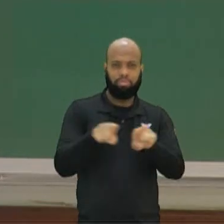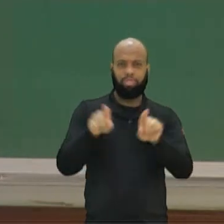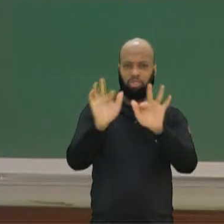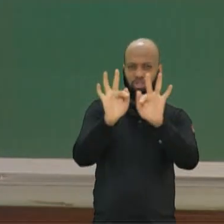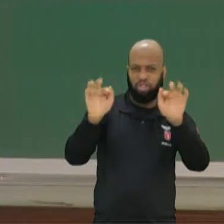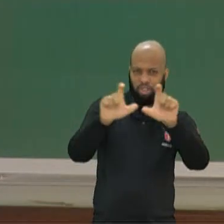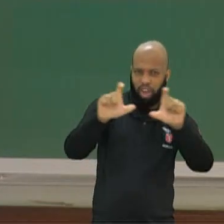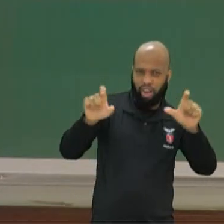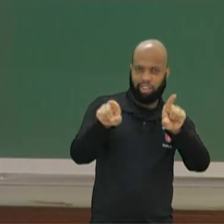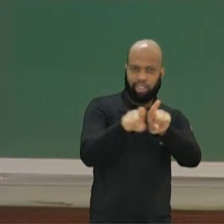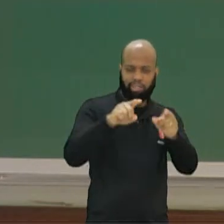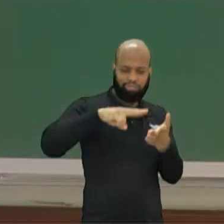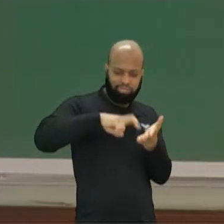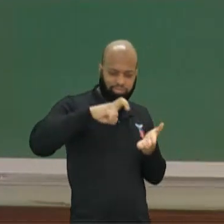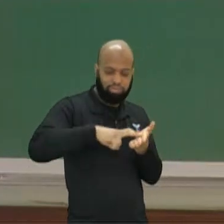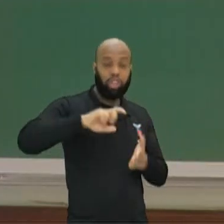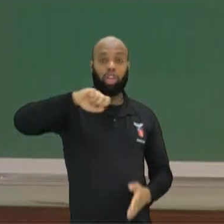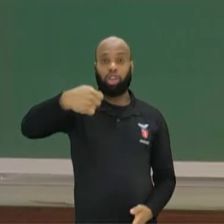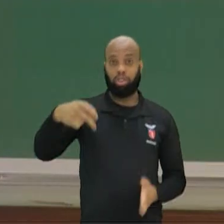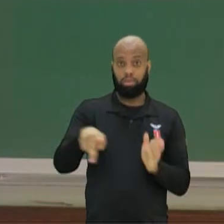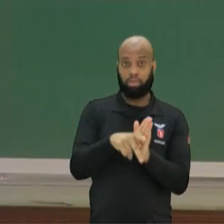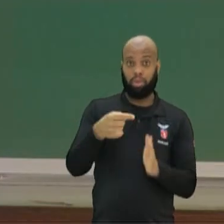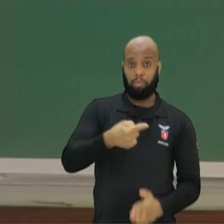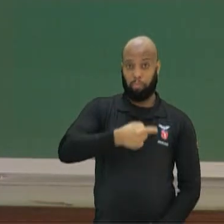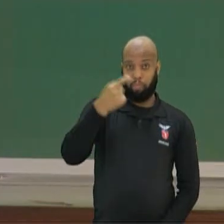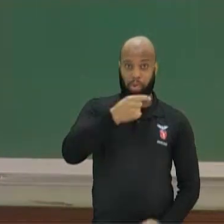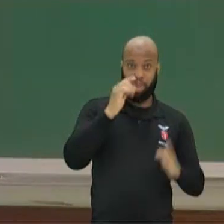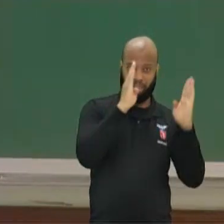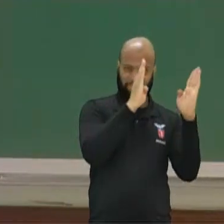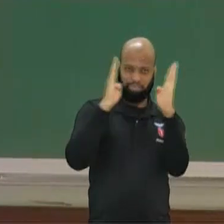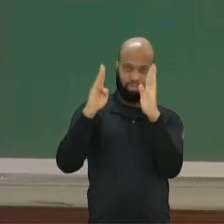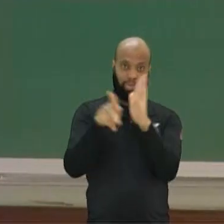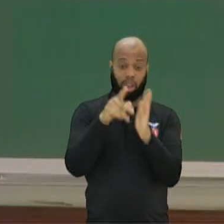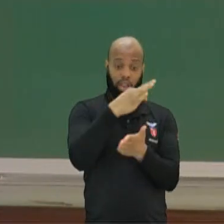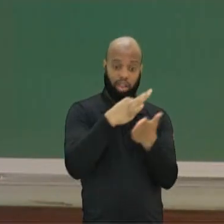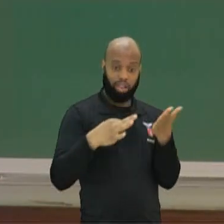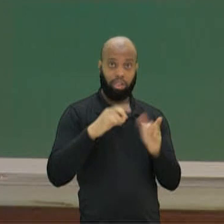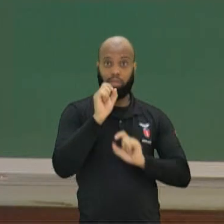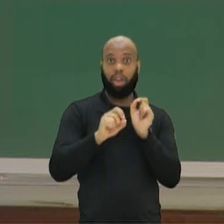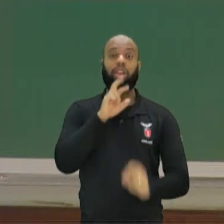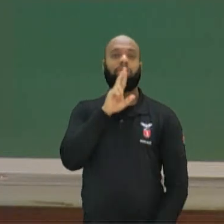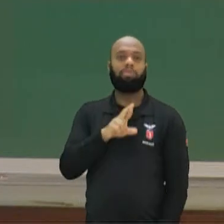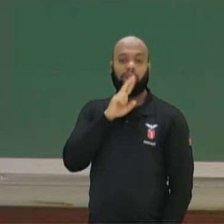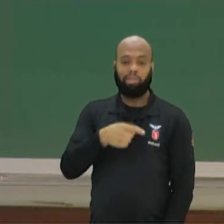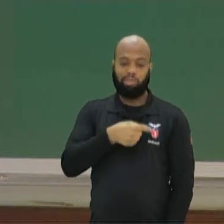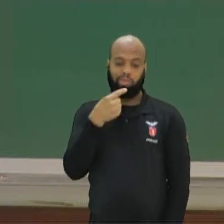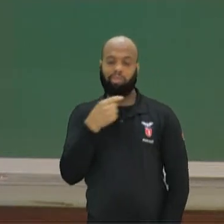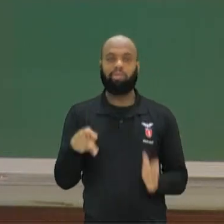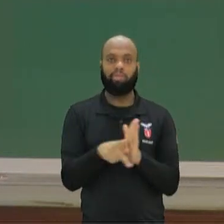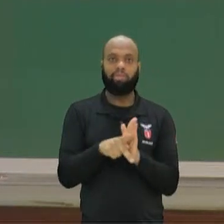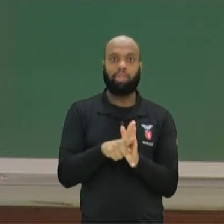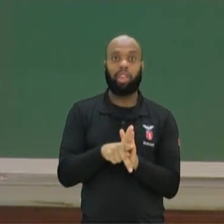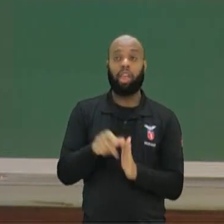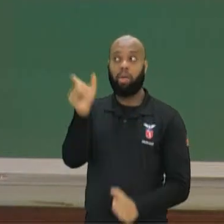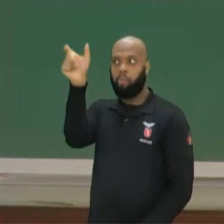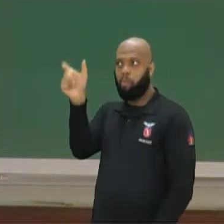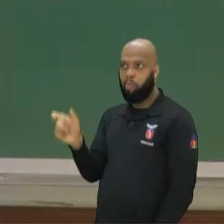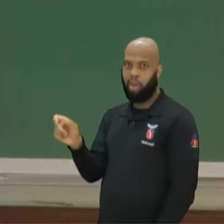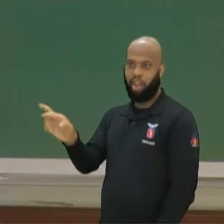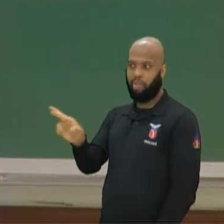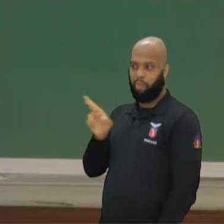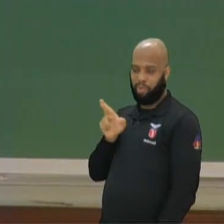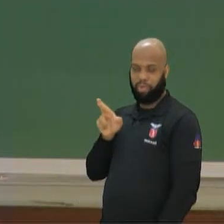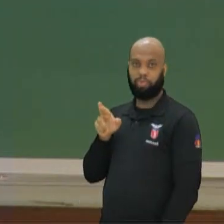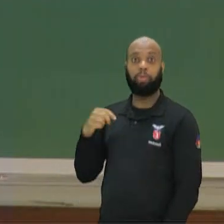né? Justamente sobre a primeira parte do texto, que é justamente a primeira resposta dada pela cantora. Eu